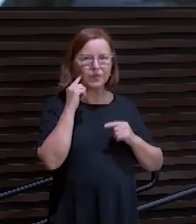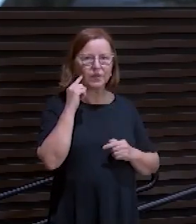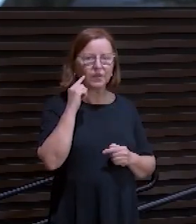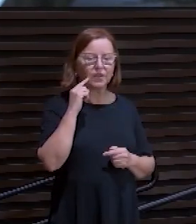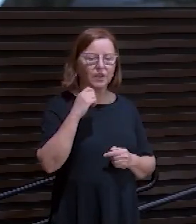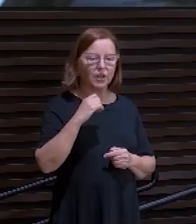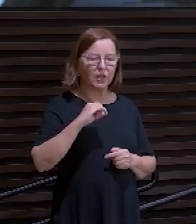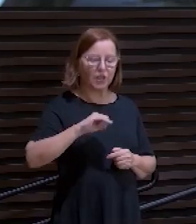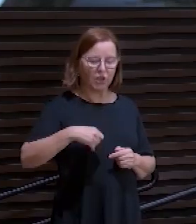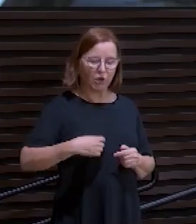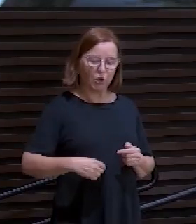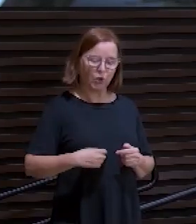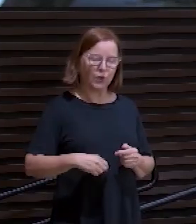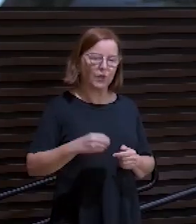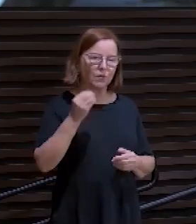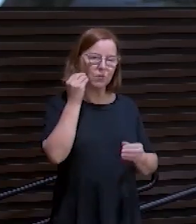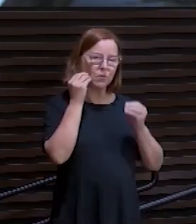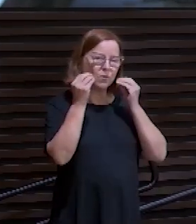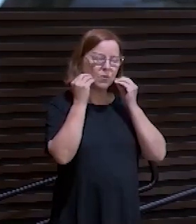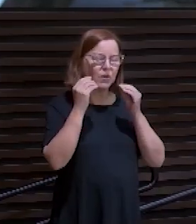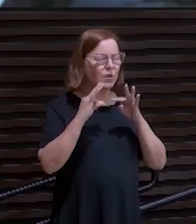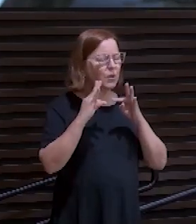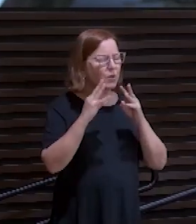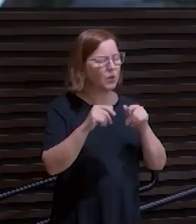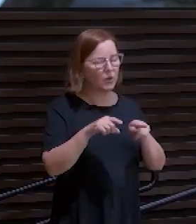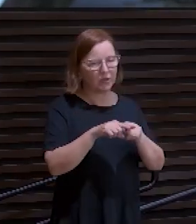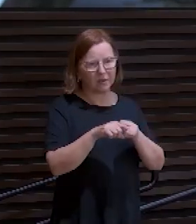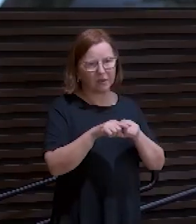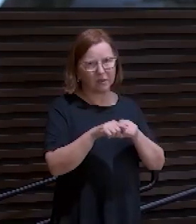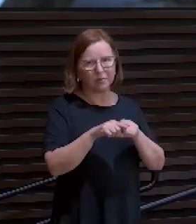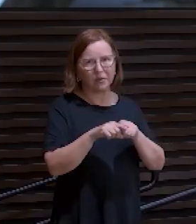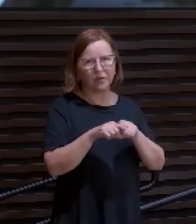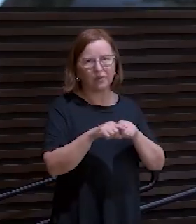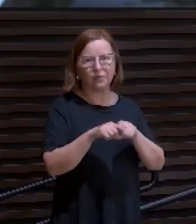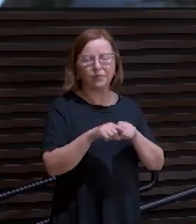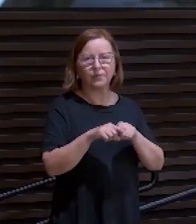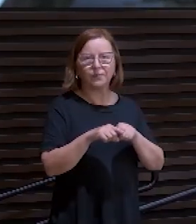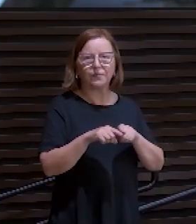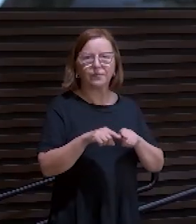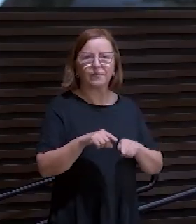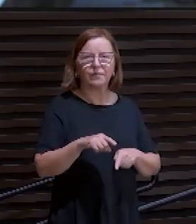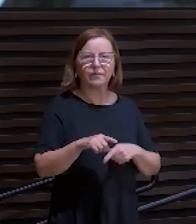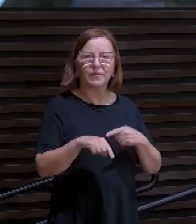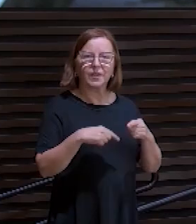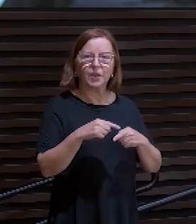e chorou sobre eles. Depois, seus irmãos falaram com ele.